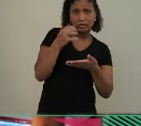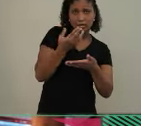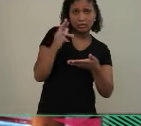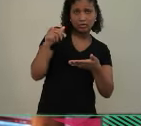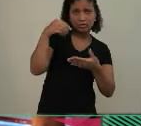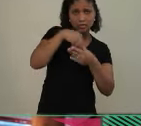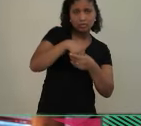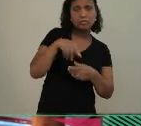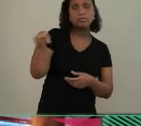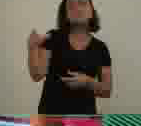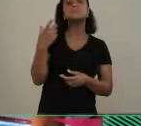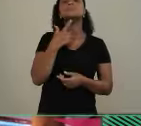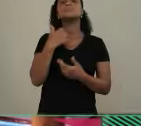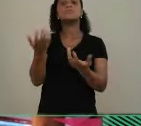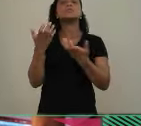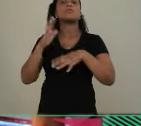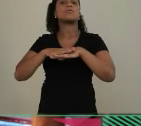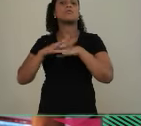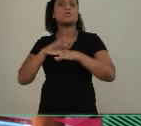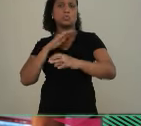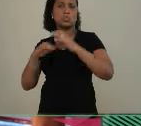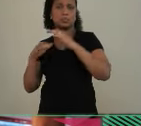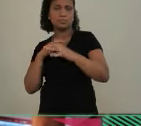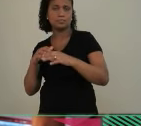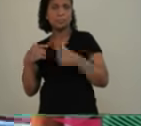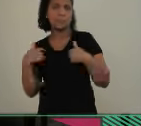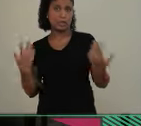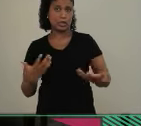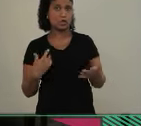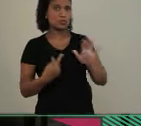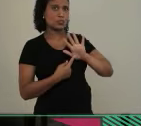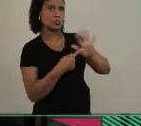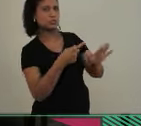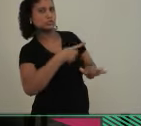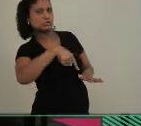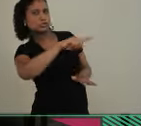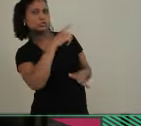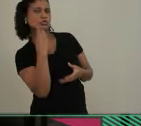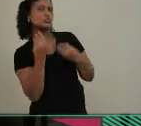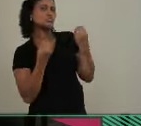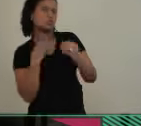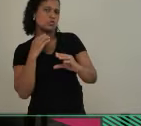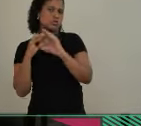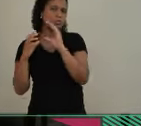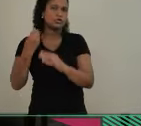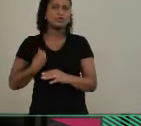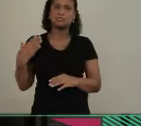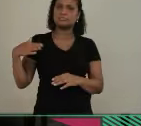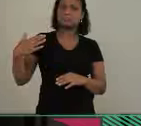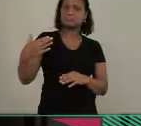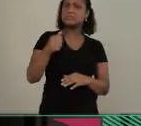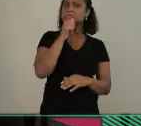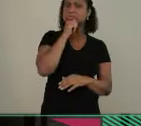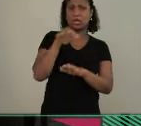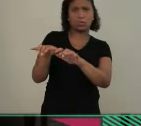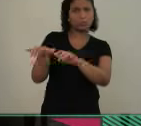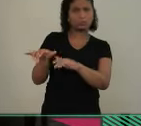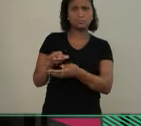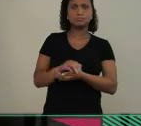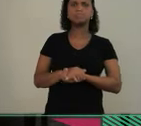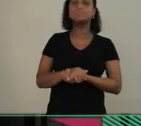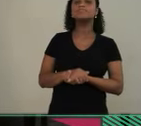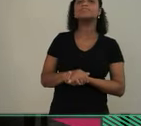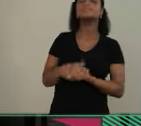letra que ela desejar comunicar, né? Eu agora vou mostrar como é que a gente se comunica no cotidiano sem